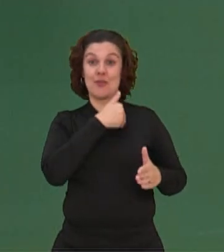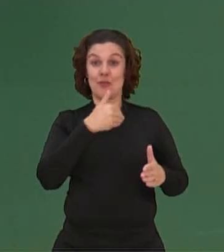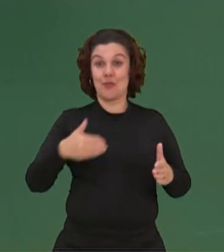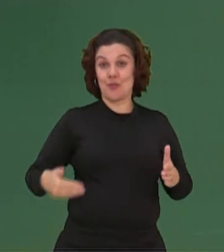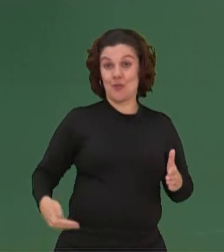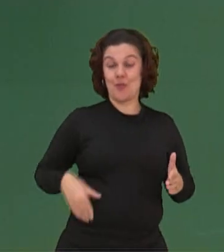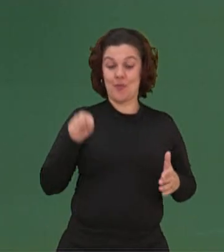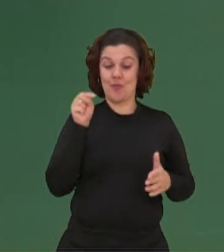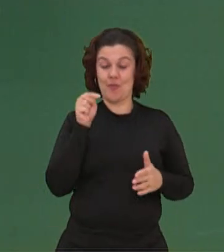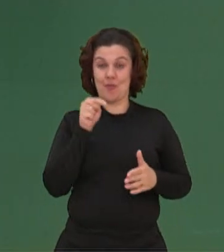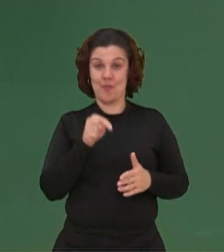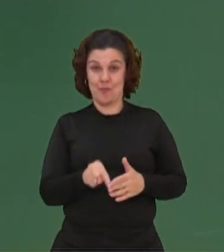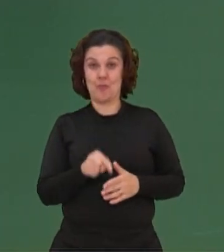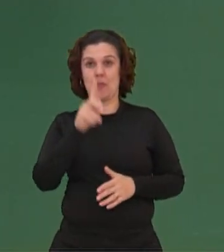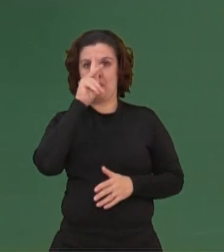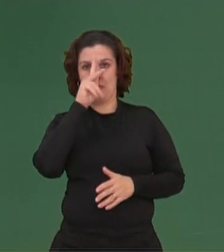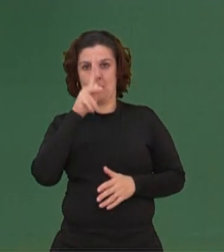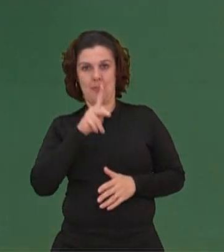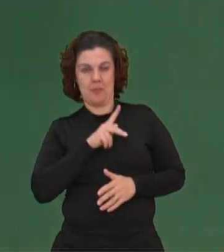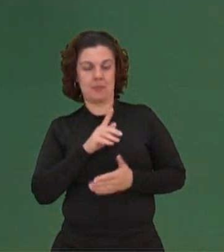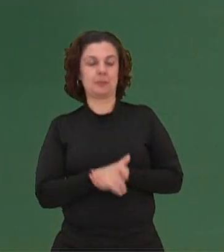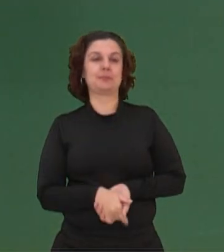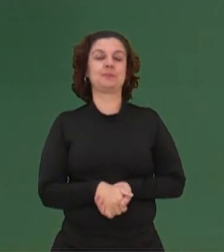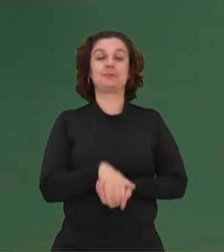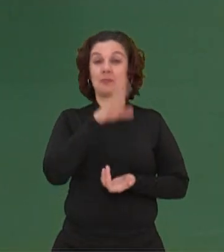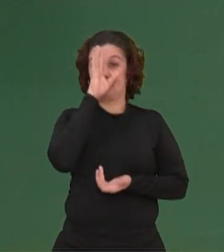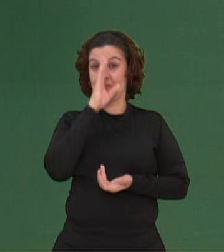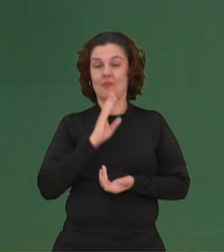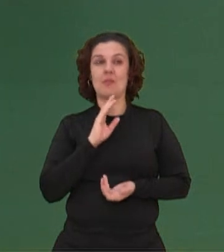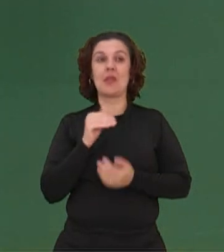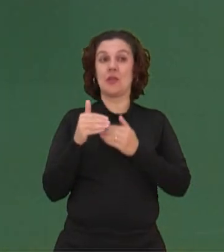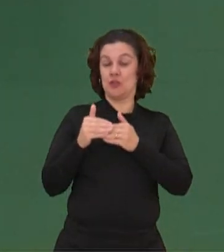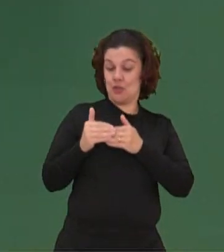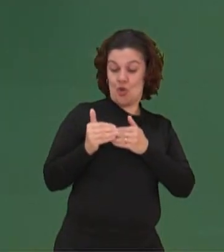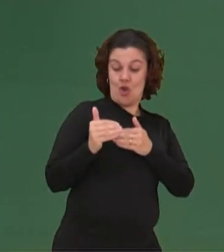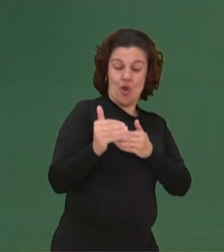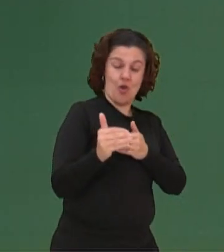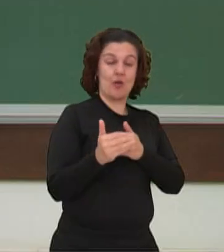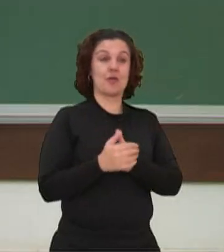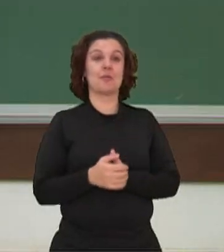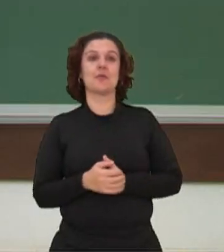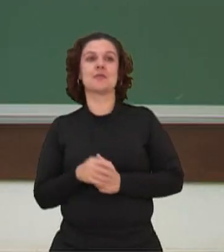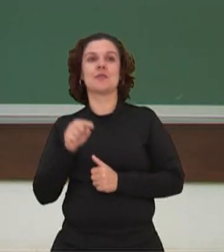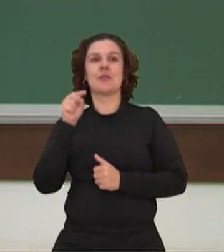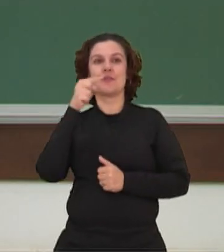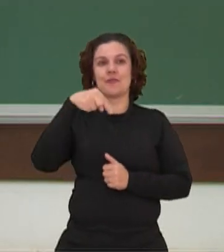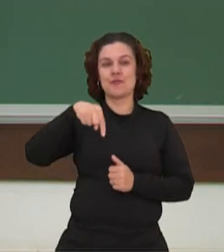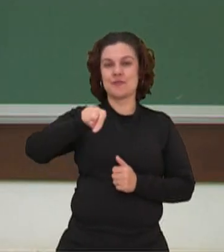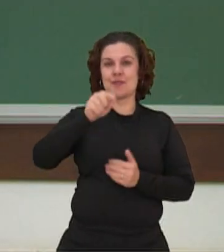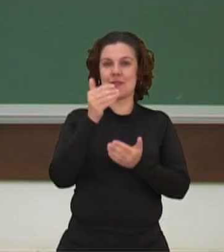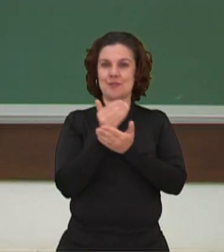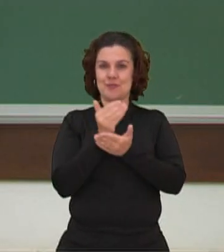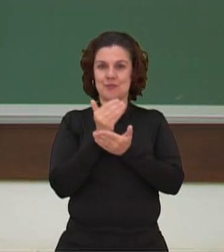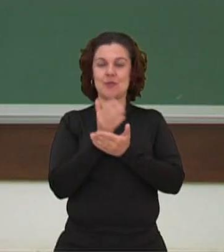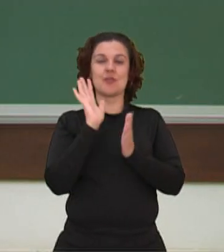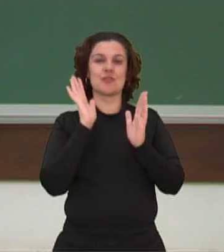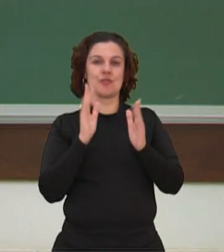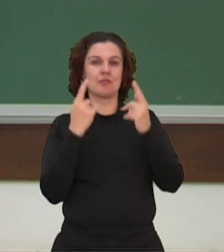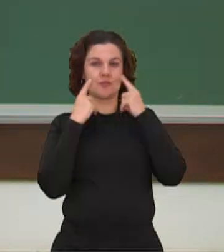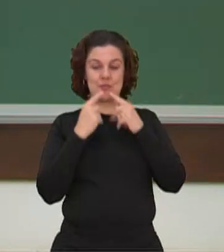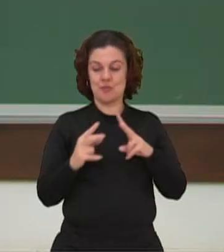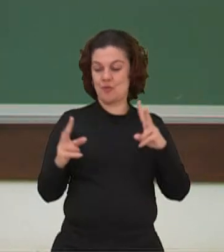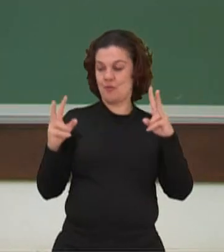do Estado, empresas públicas. Então, a partir dessas informações e do que você conhece já sobre o